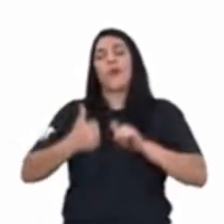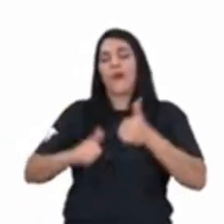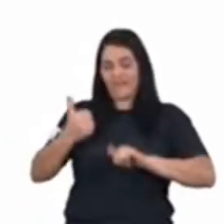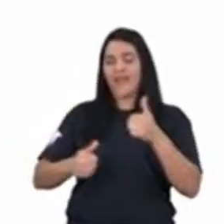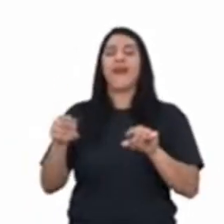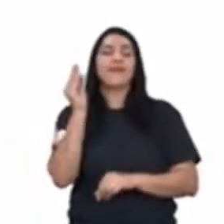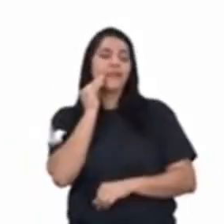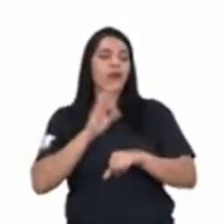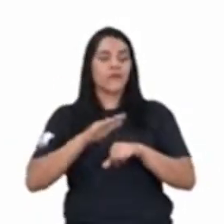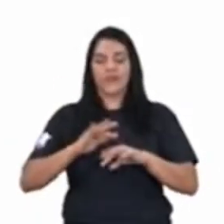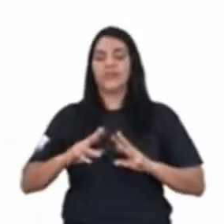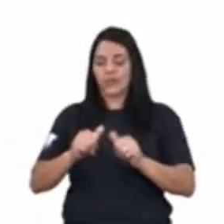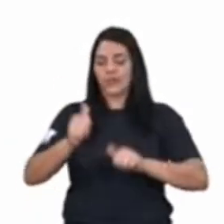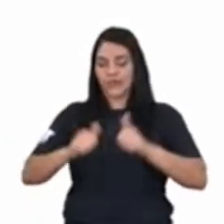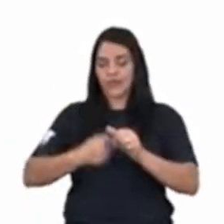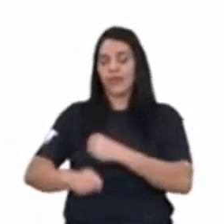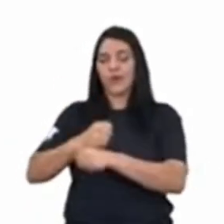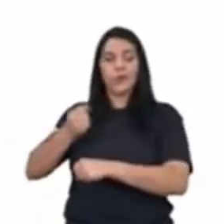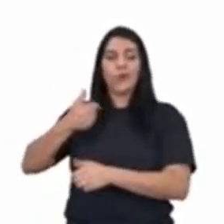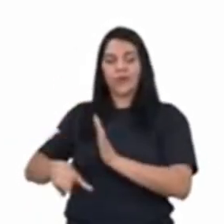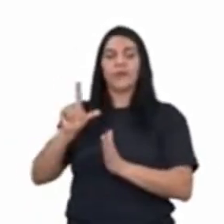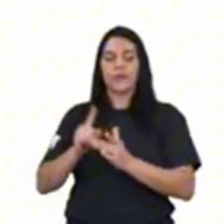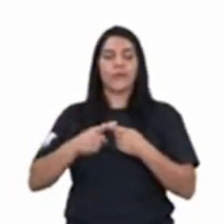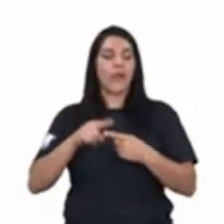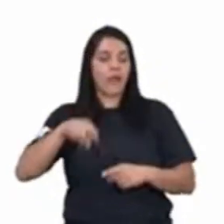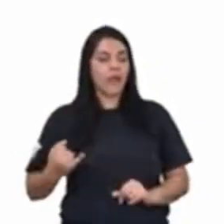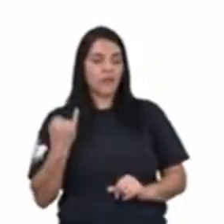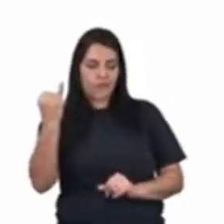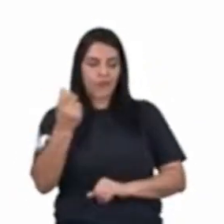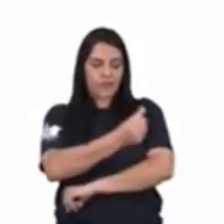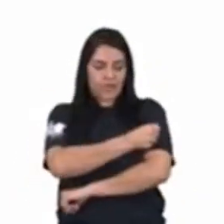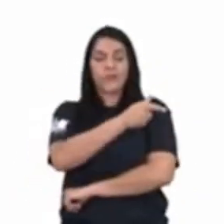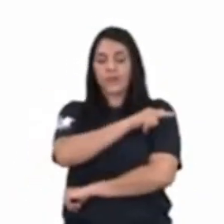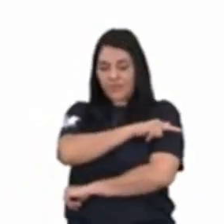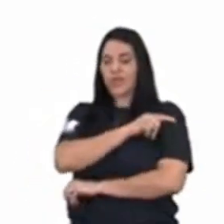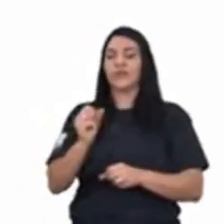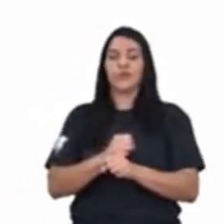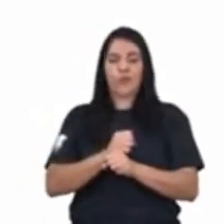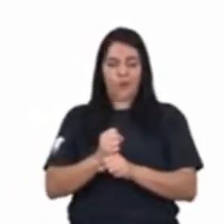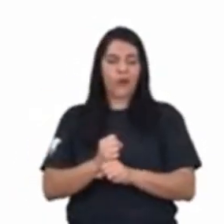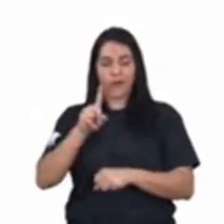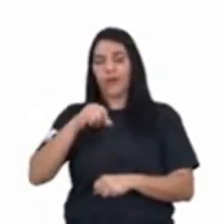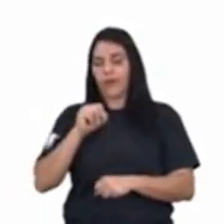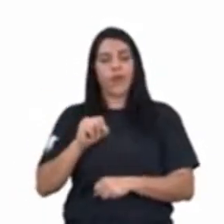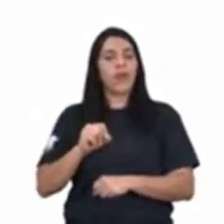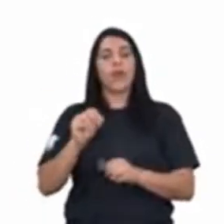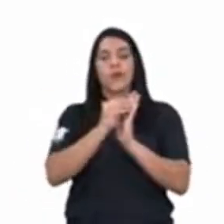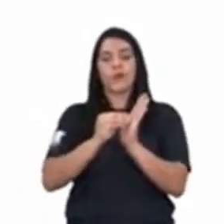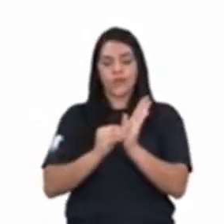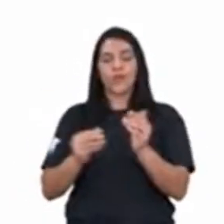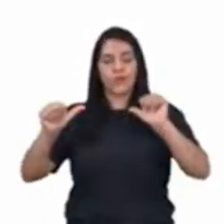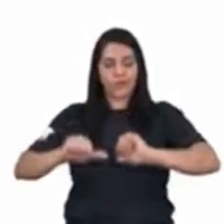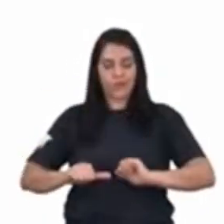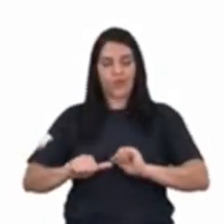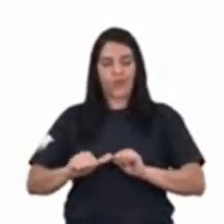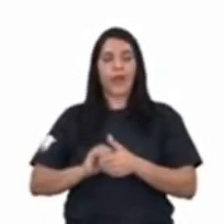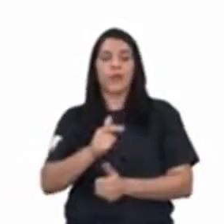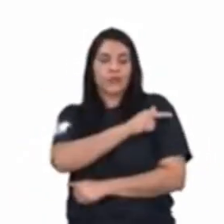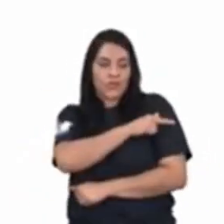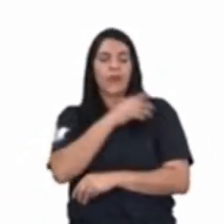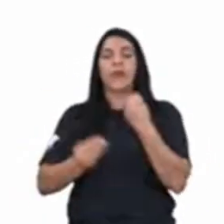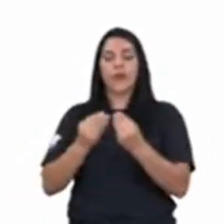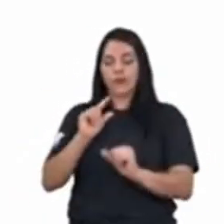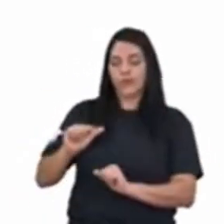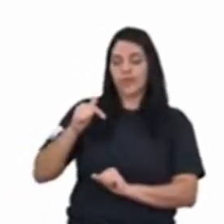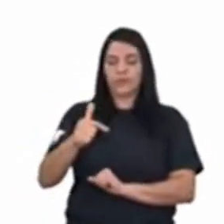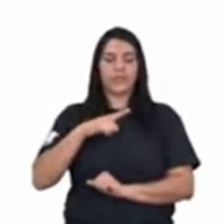tentar fazer aqui um diagnóstico do ano anterior, do que é essencial esse aluno levar do 6º para o 7º ano, que vai acabar sendo um conteúdo que pode prejudicar o andamento dele no 7º ano, e de que forma